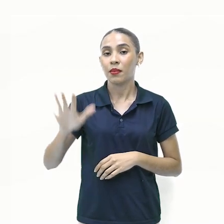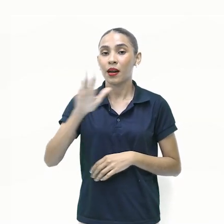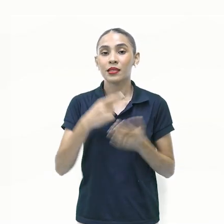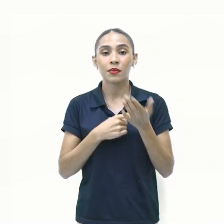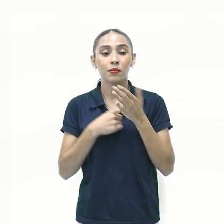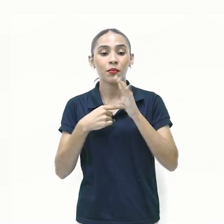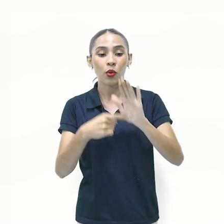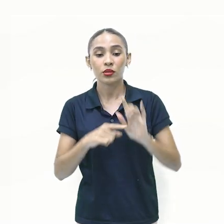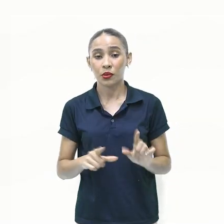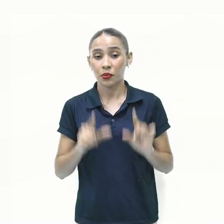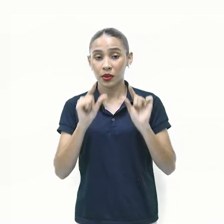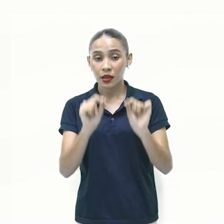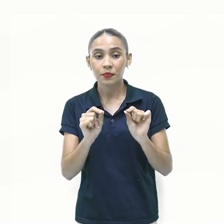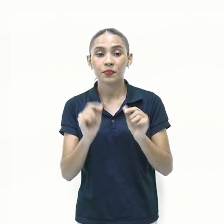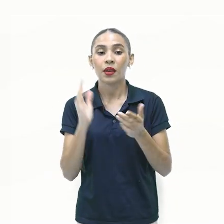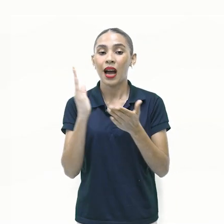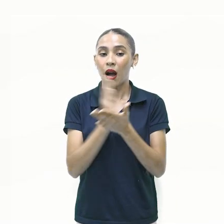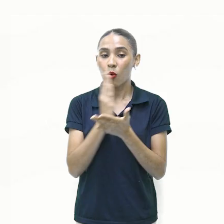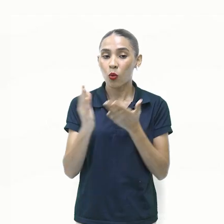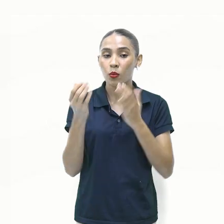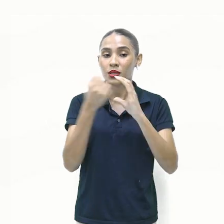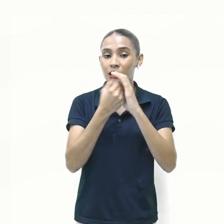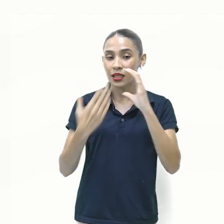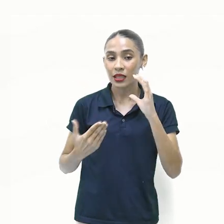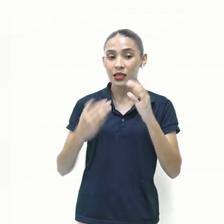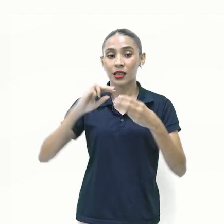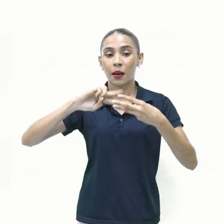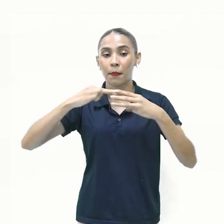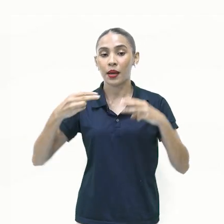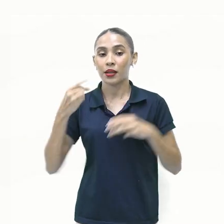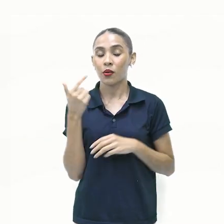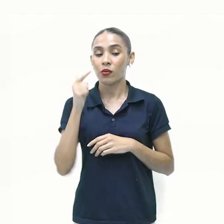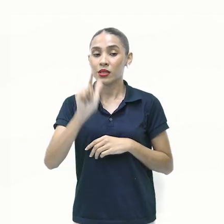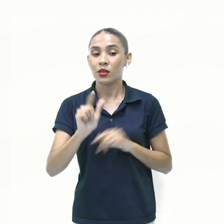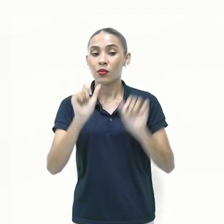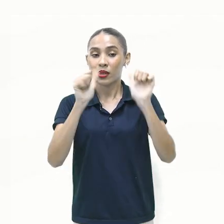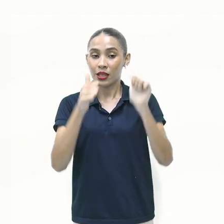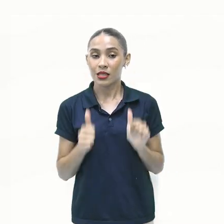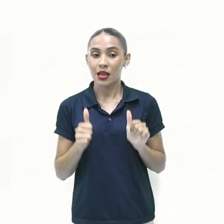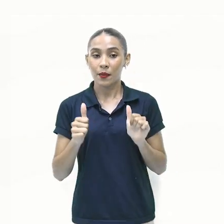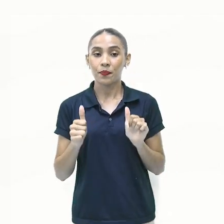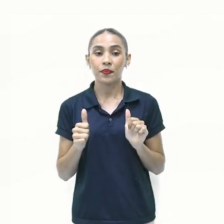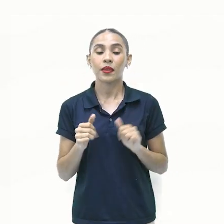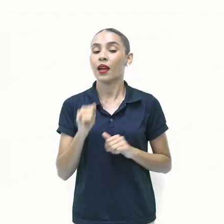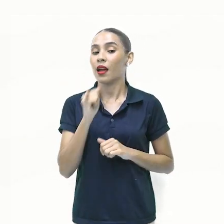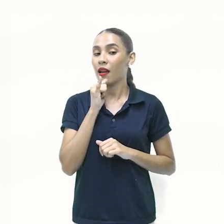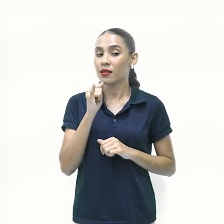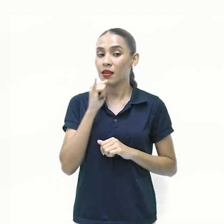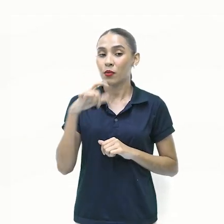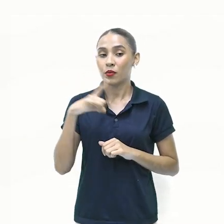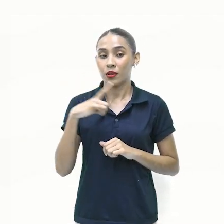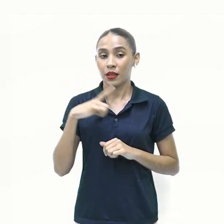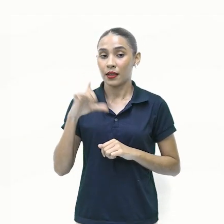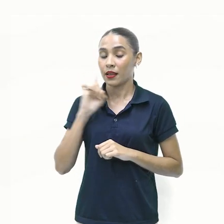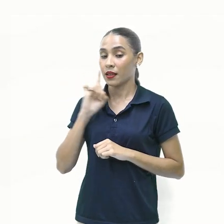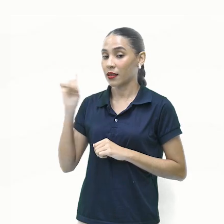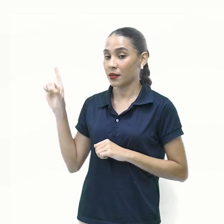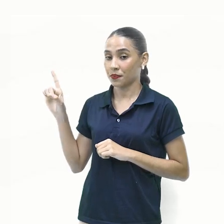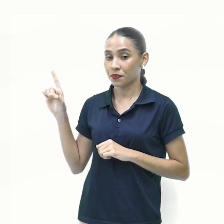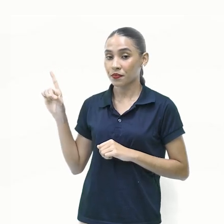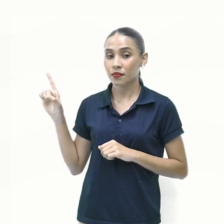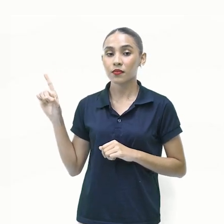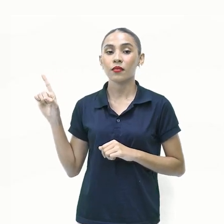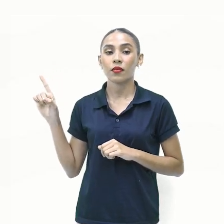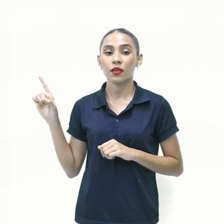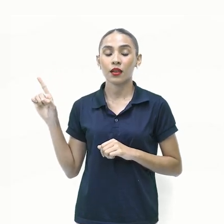essas imagens, mostra aqui para a gente algumas características que Mendel observou. Então, a gente tem aqui, por